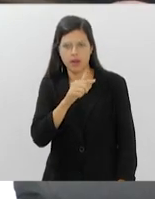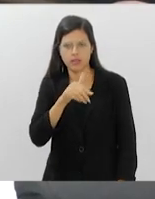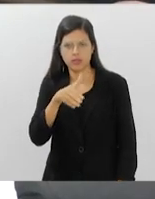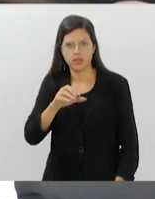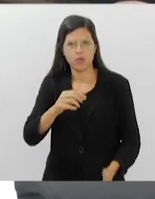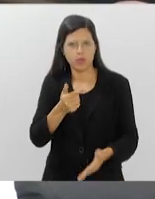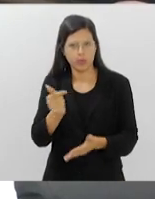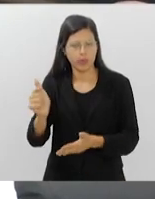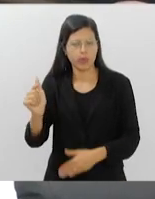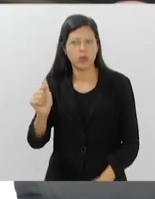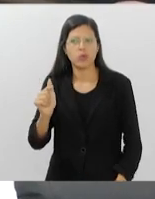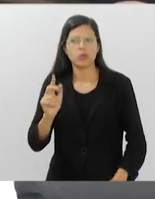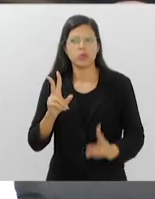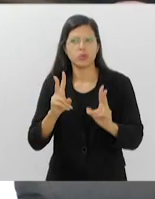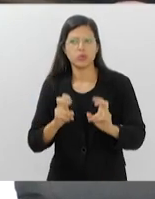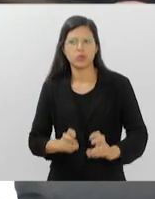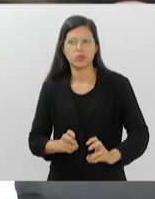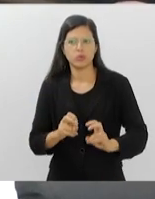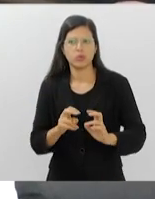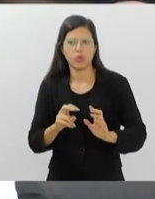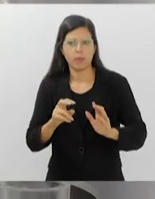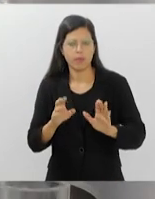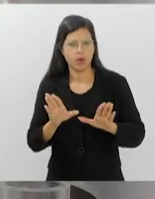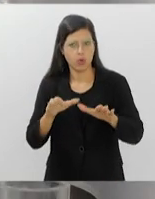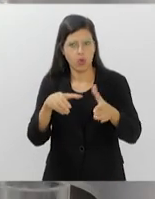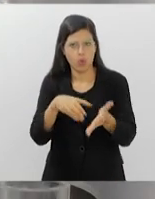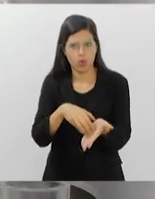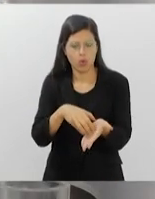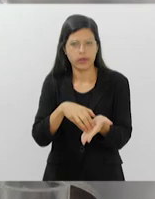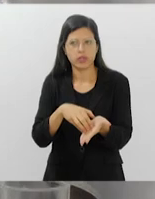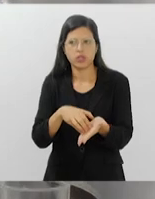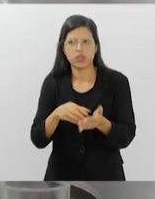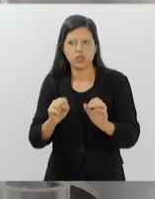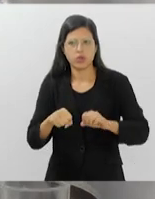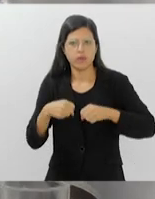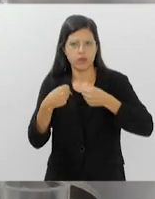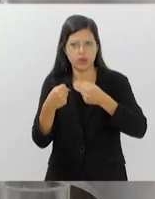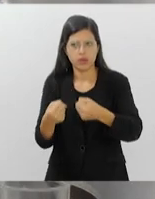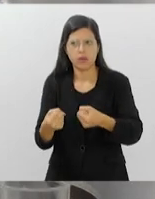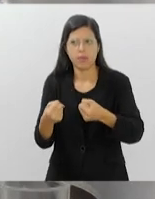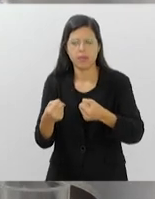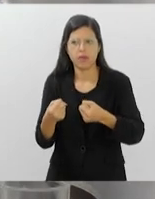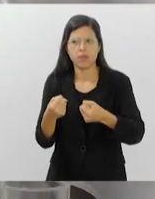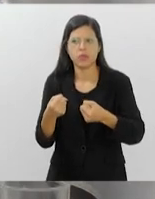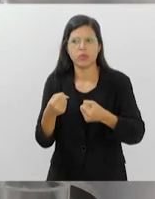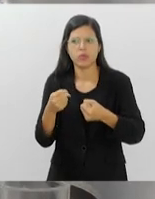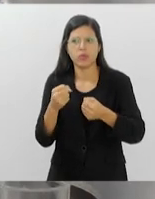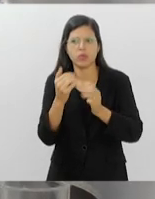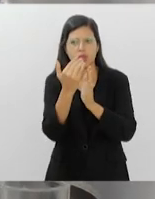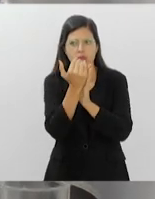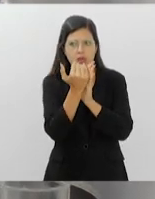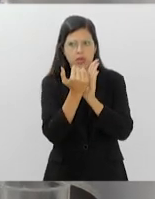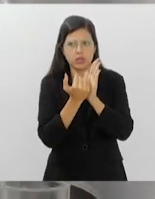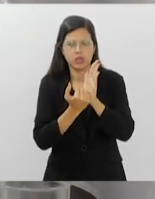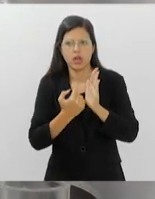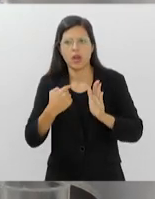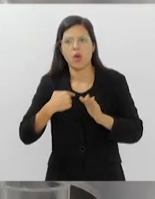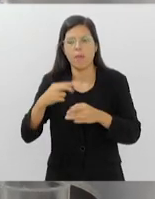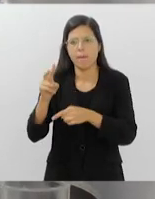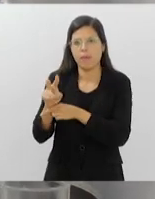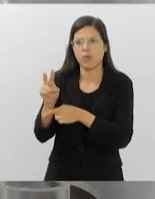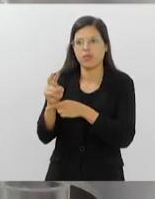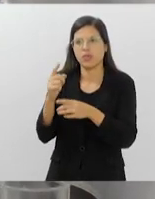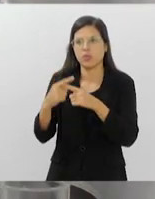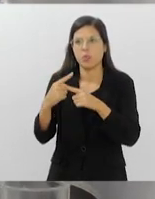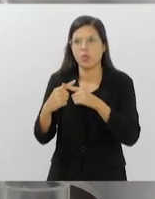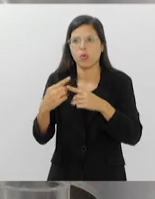sobre a divulgação pela rede de prevenção e enfrentamento da violência contra crianças e adolescentes da cartilha Eu Me Protejo Porque Meu